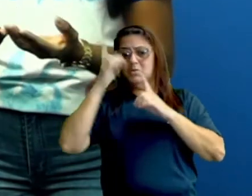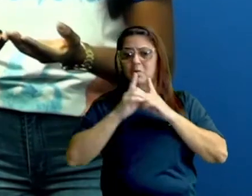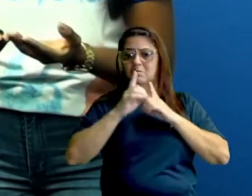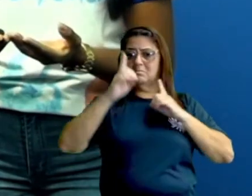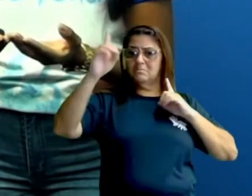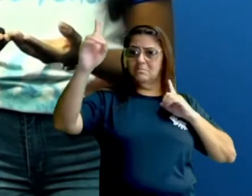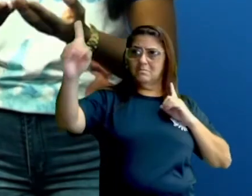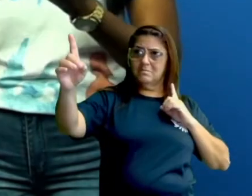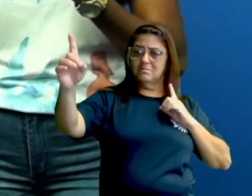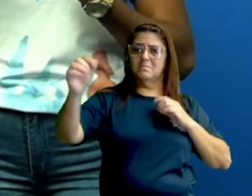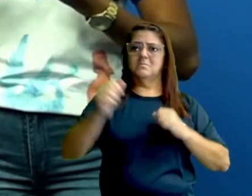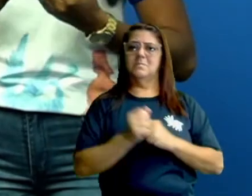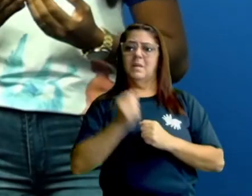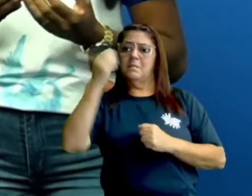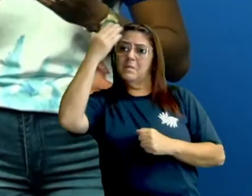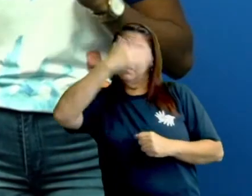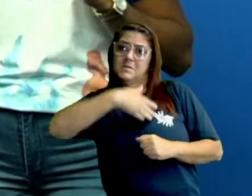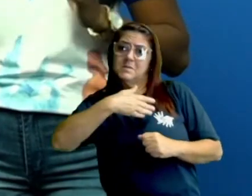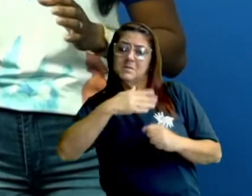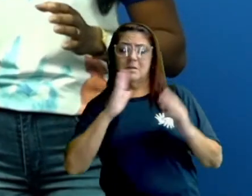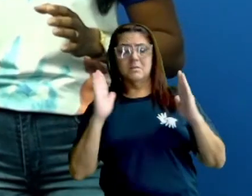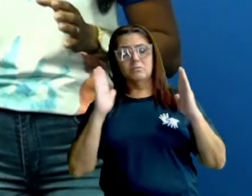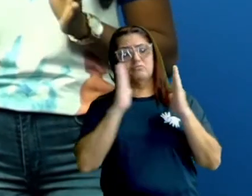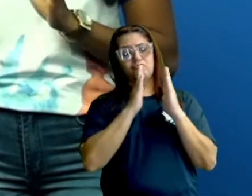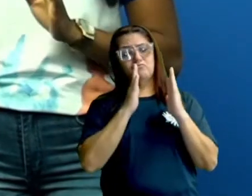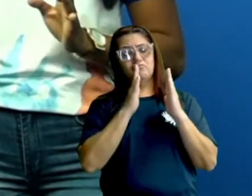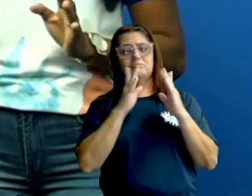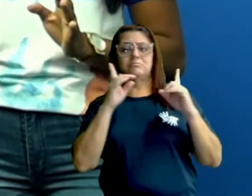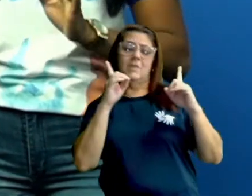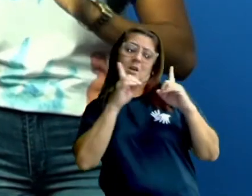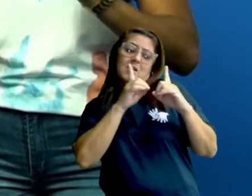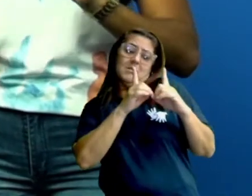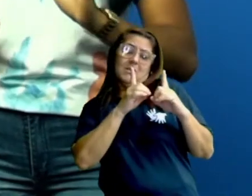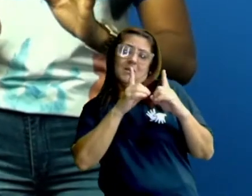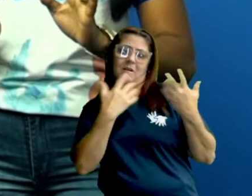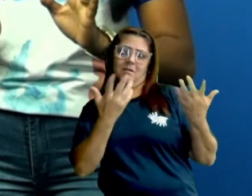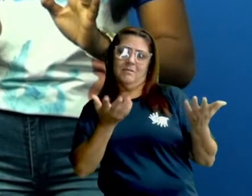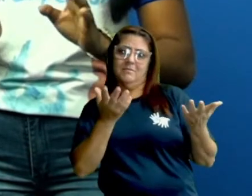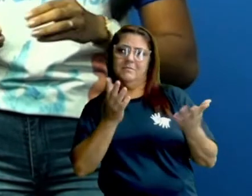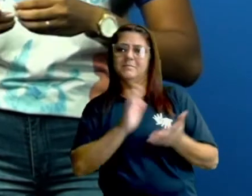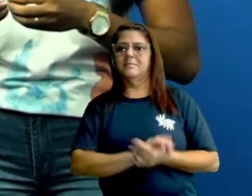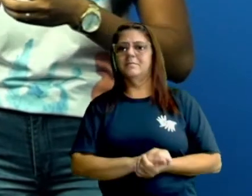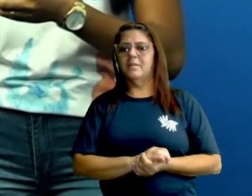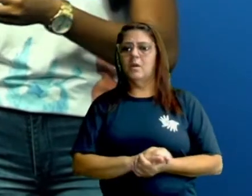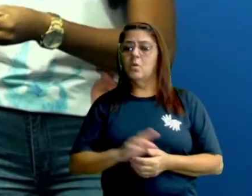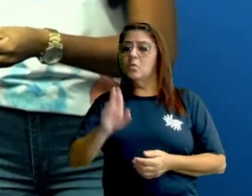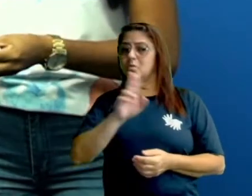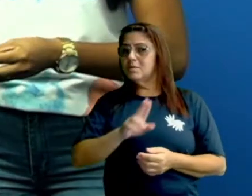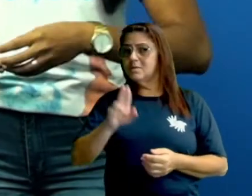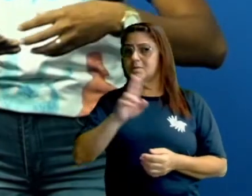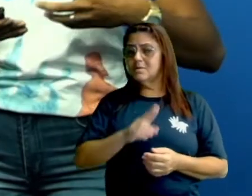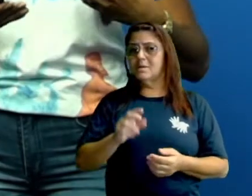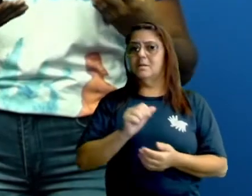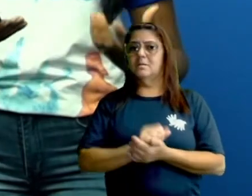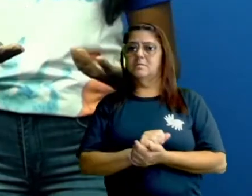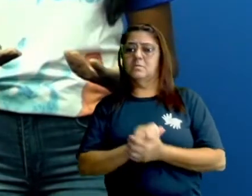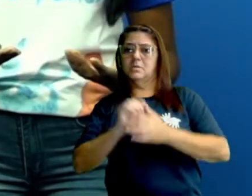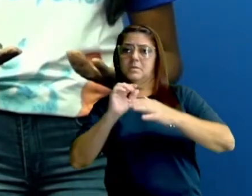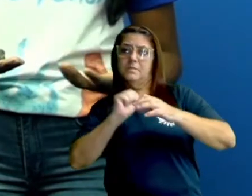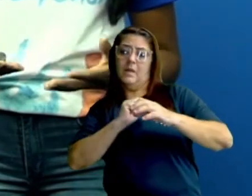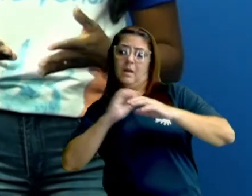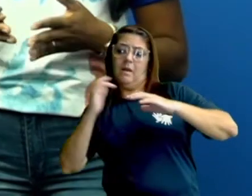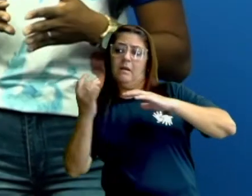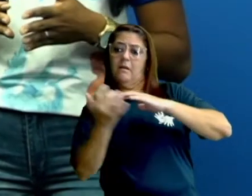falando pessoalmente, no cara a cara, como diz o ditado popular. Então, a gente usa o quê? As mídias ou as